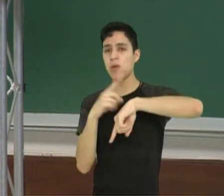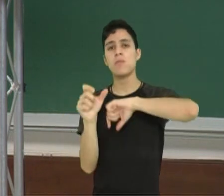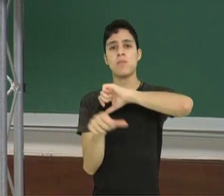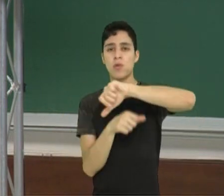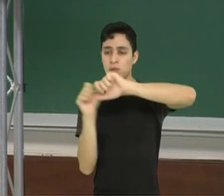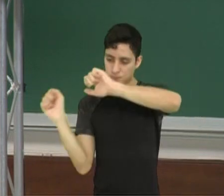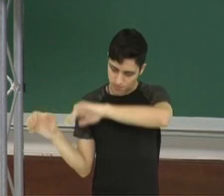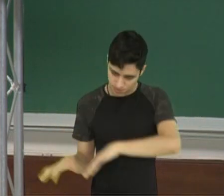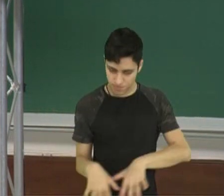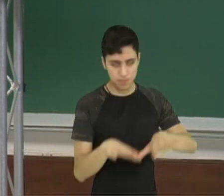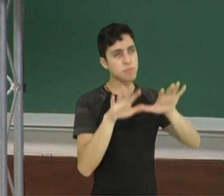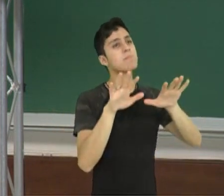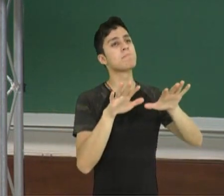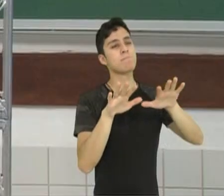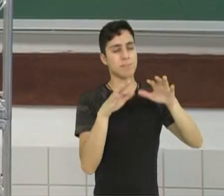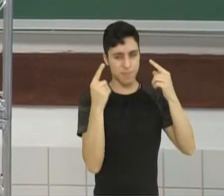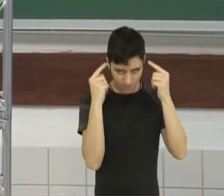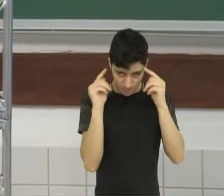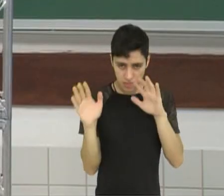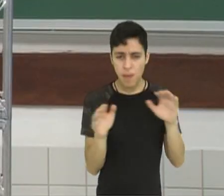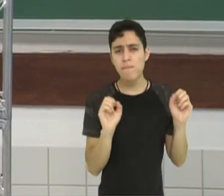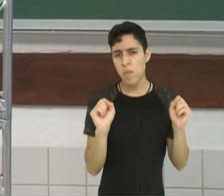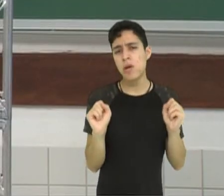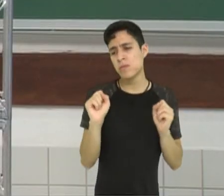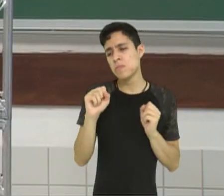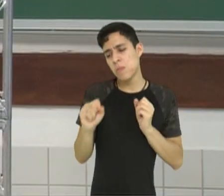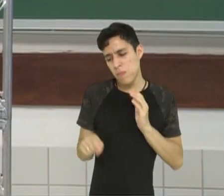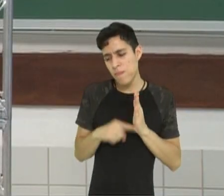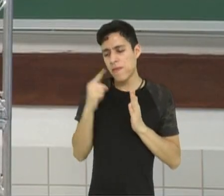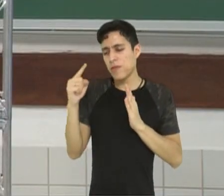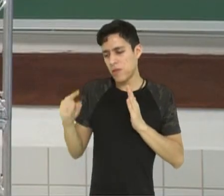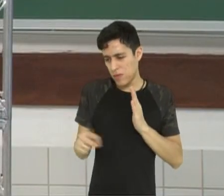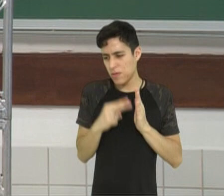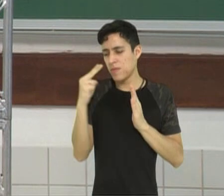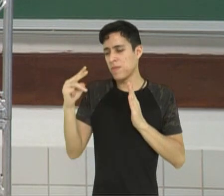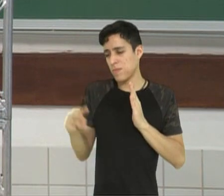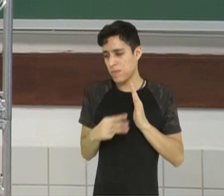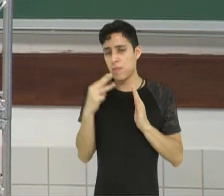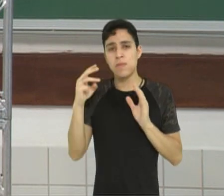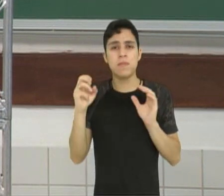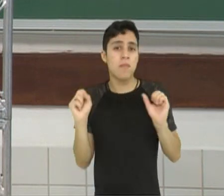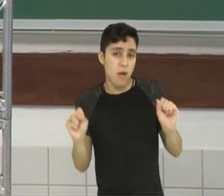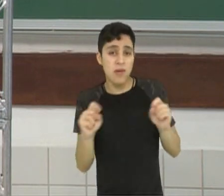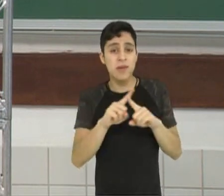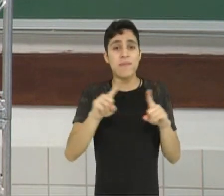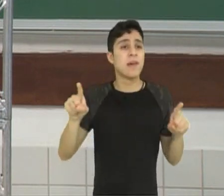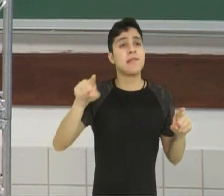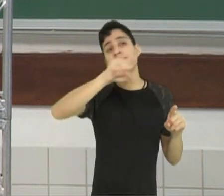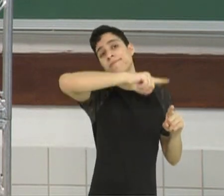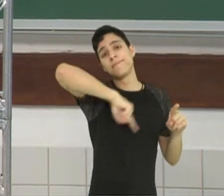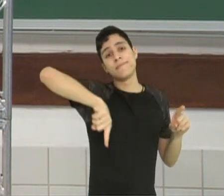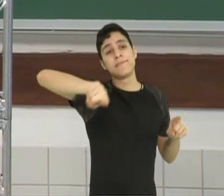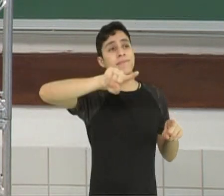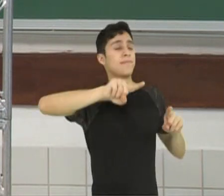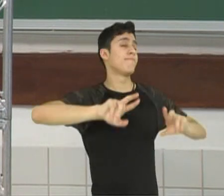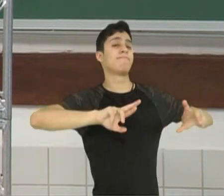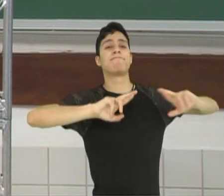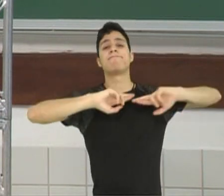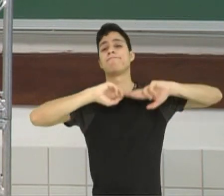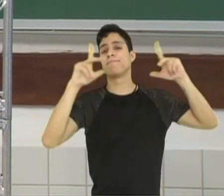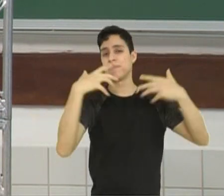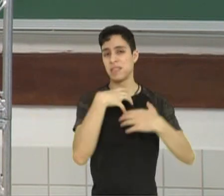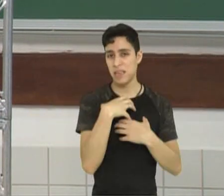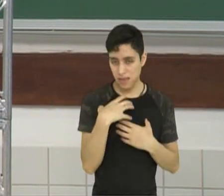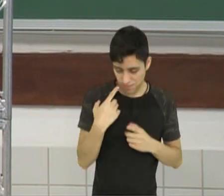o espetáculo mais de uma vez, aquele espetáculo vai estar diferente, porque todo dia, né, nós como pessoas, nós